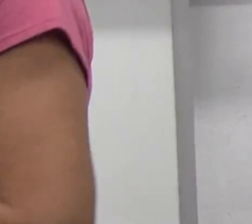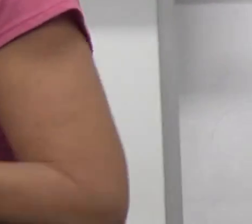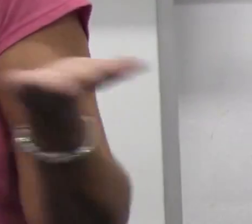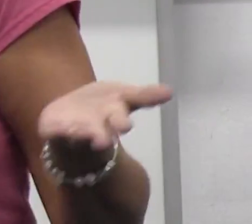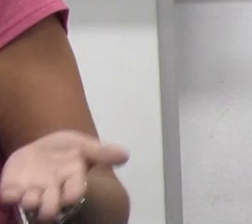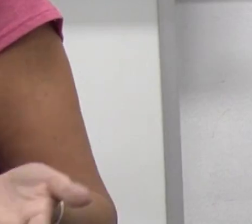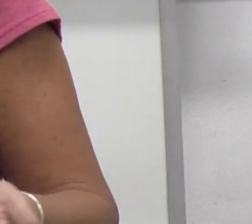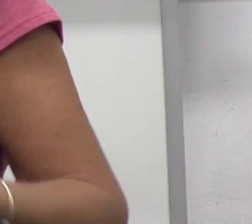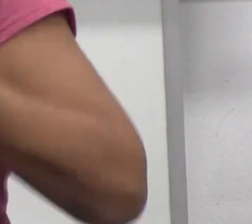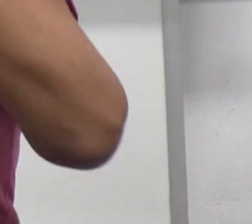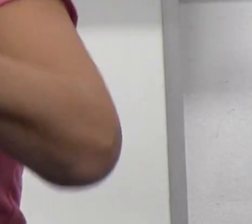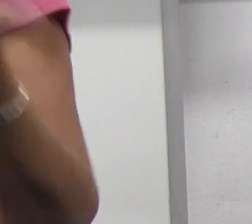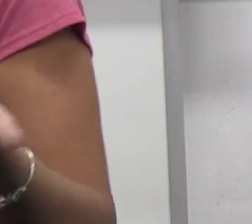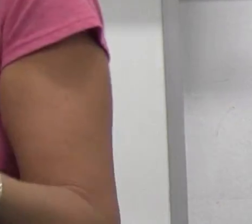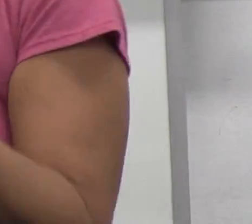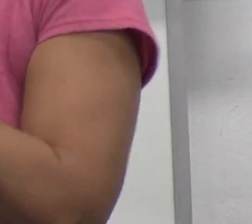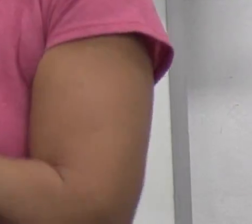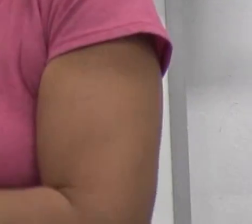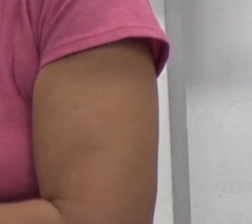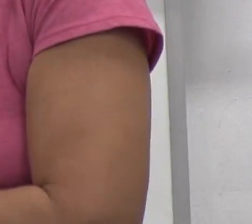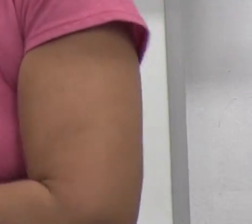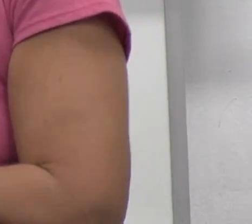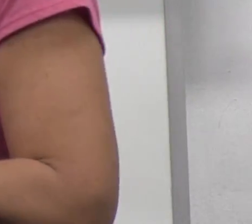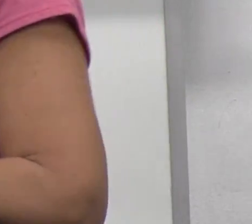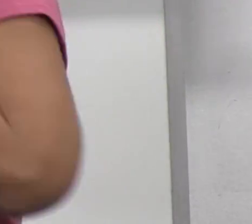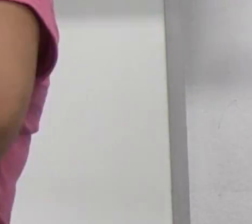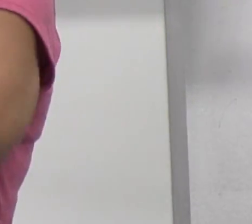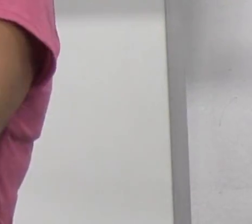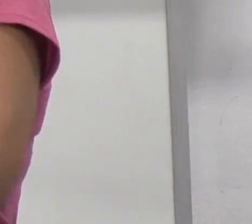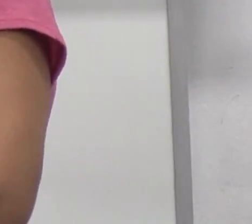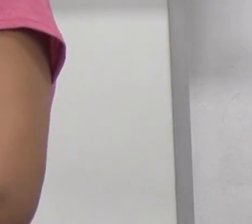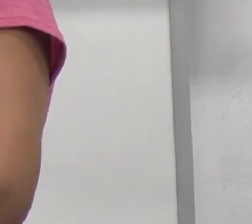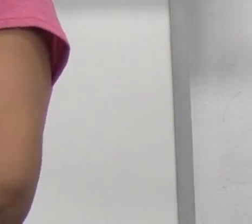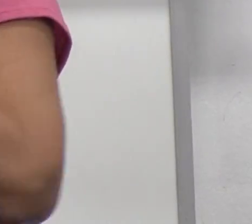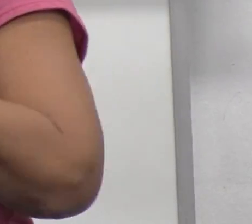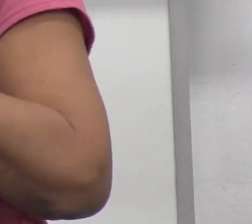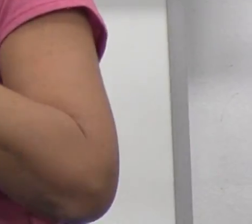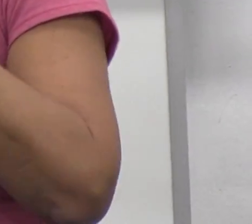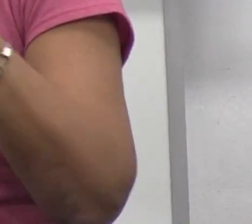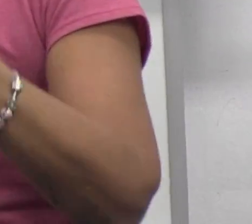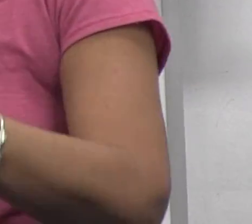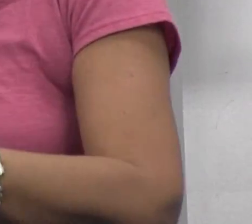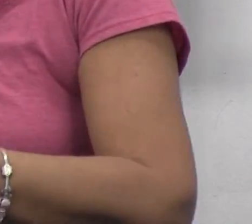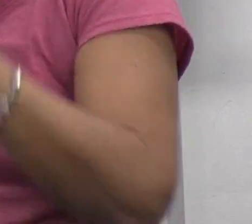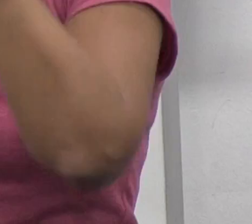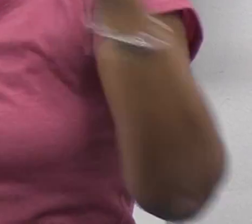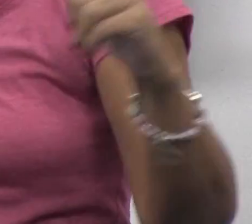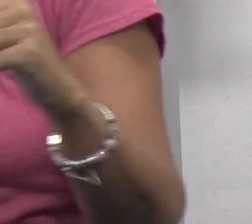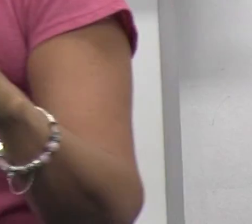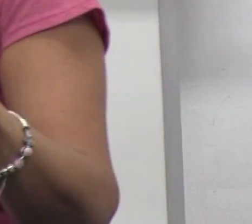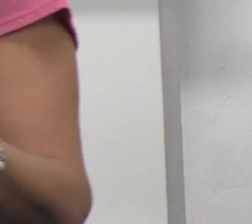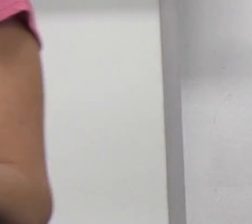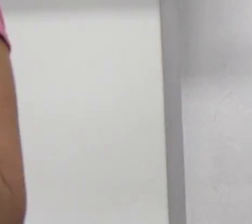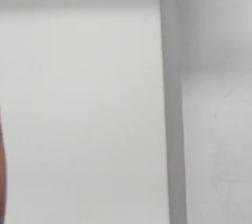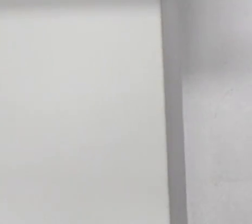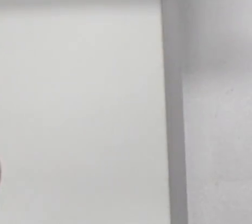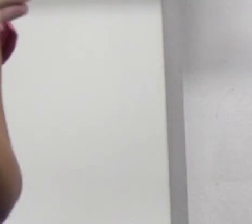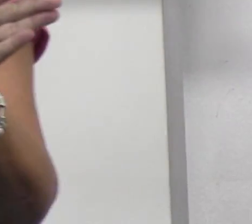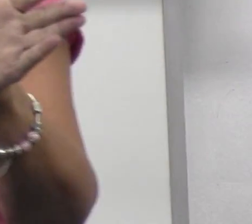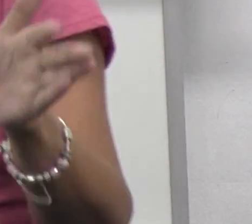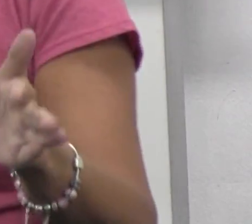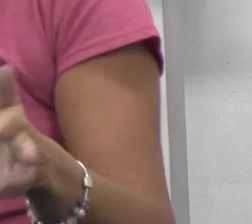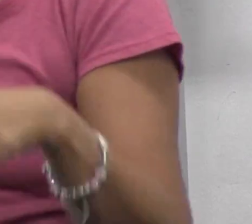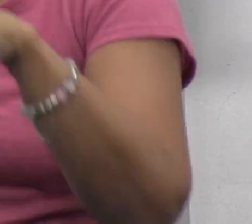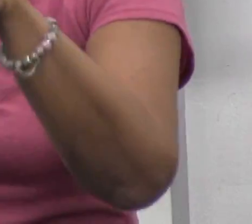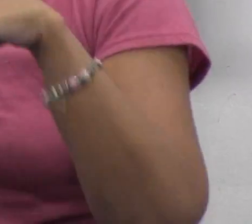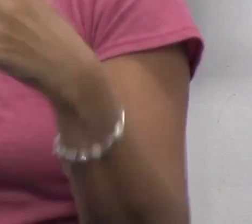escrita na L2, como que você vai escrever? Aí pergunta para ele, ó, eu vou sinalizar e você vai escrever aqui. Ele